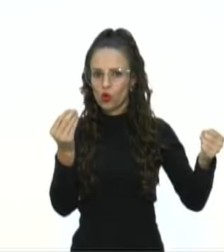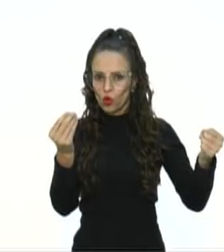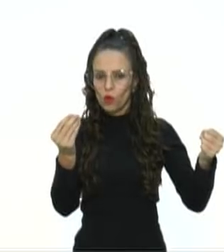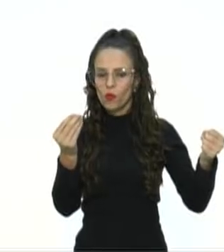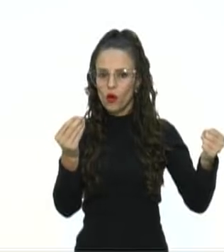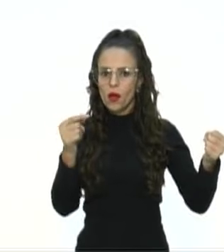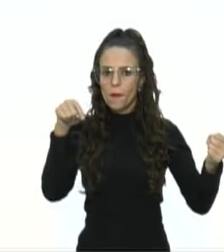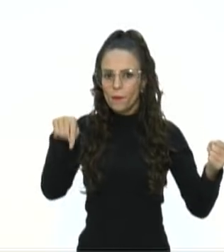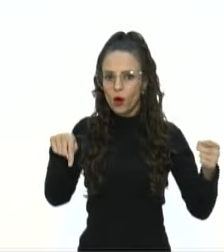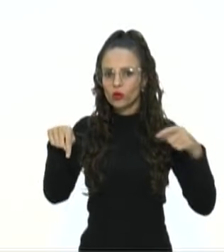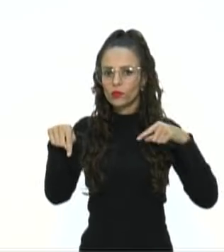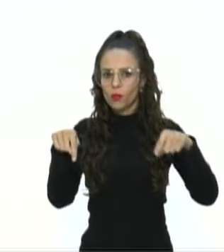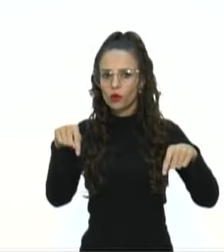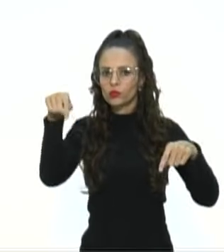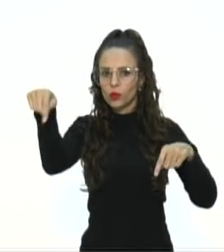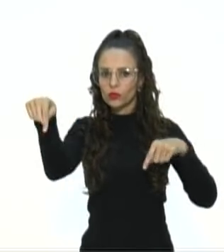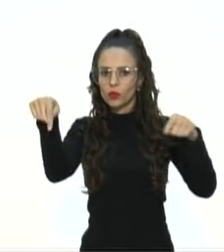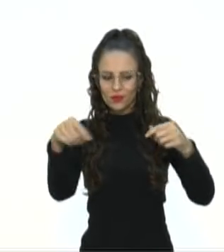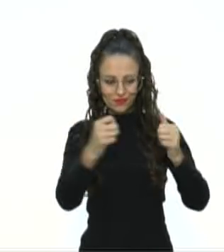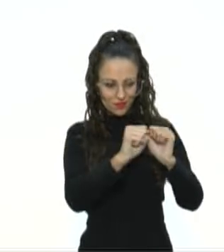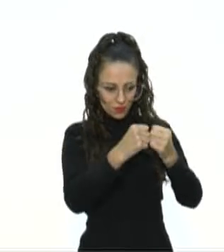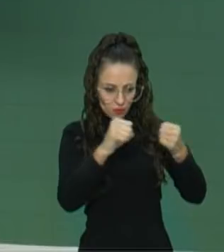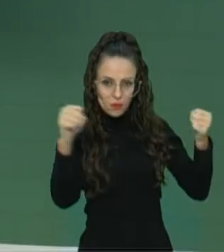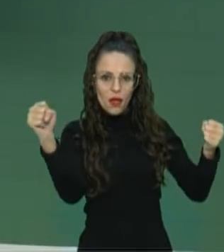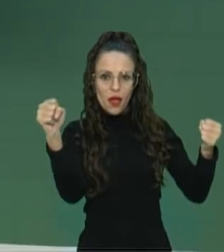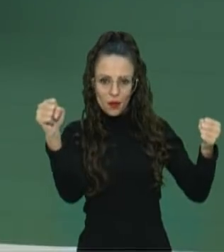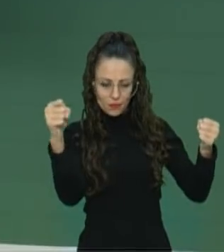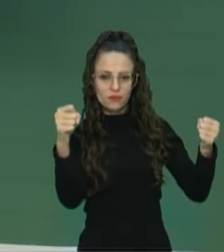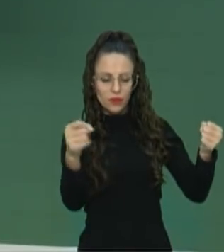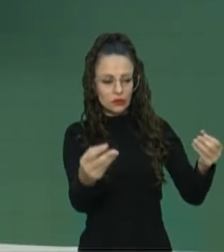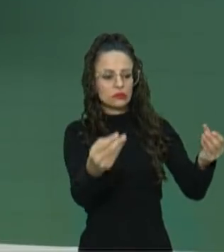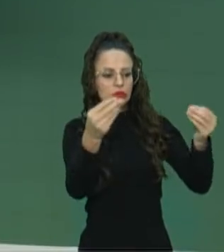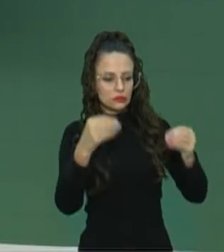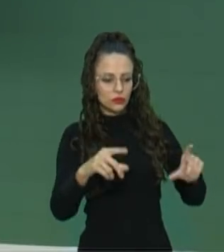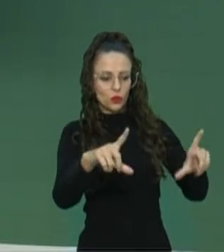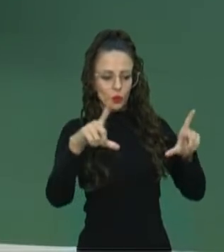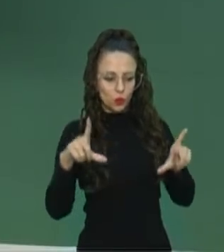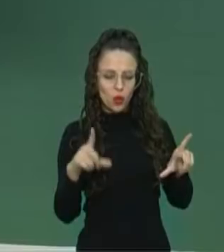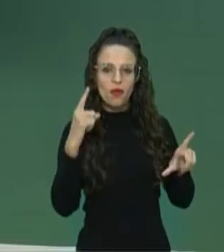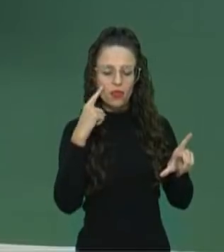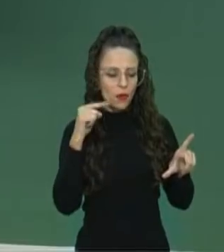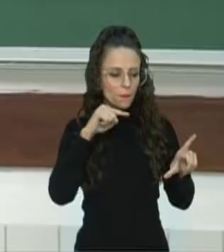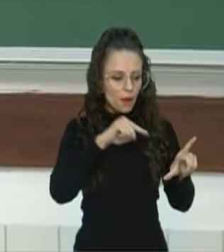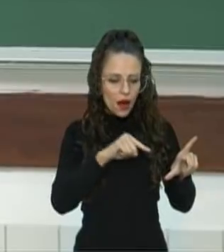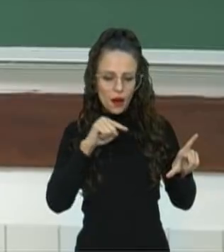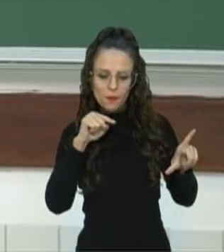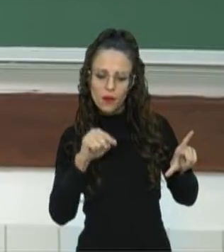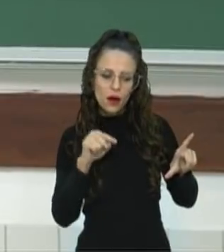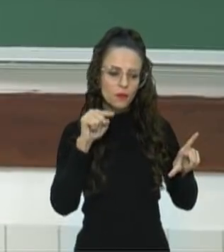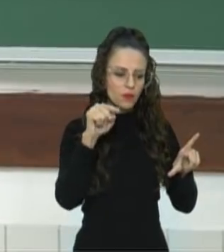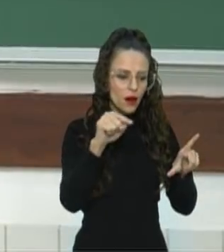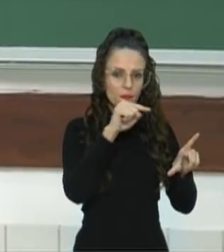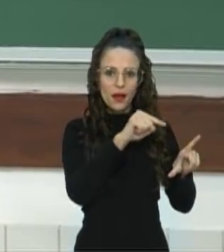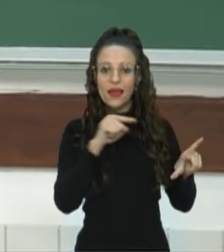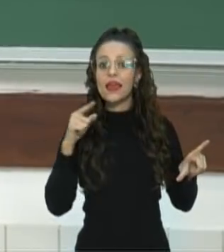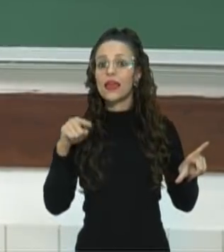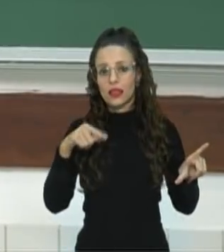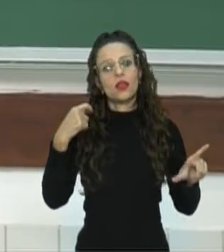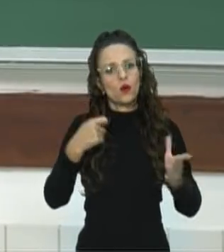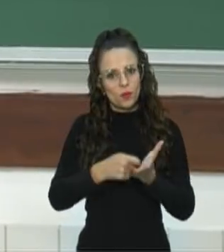são chamados de PCs, né? Então, dentro do mapa, quando o atleta recebe o mapa, existem pontos específicos que ele tem que passar, né?